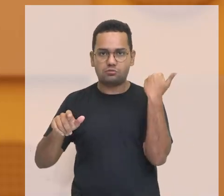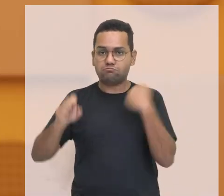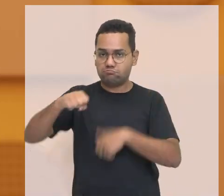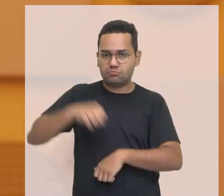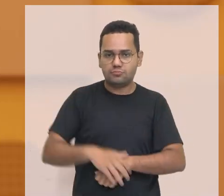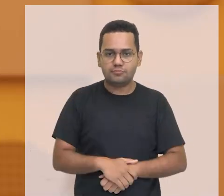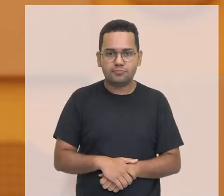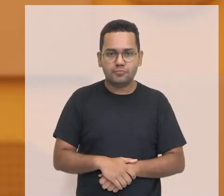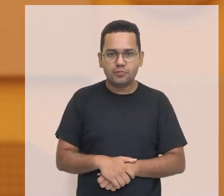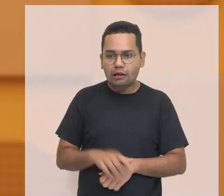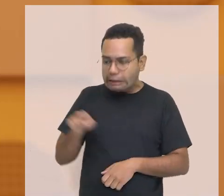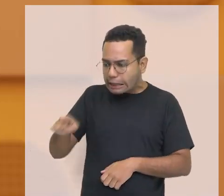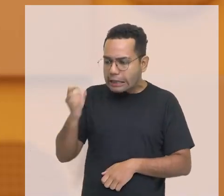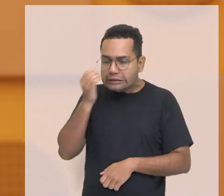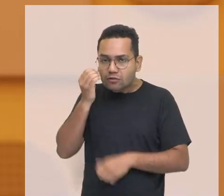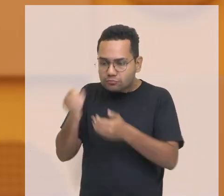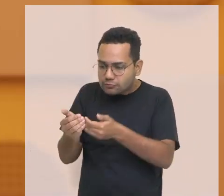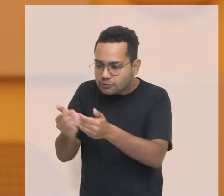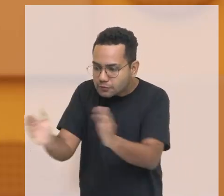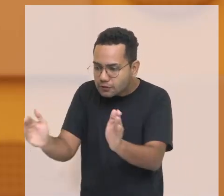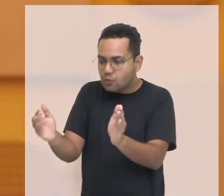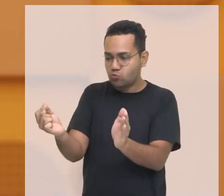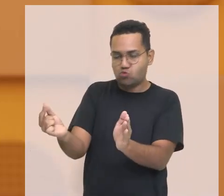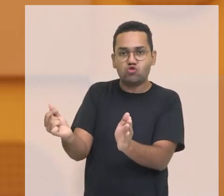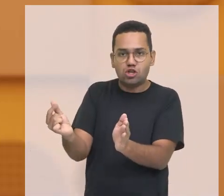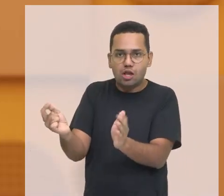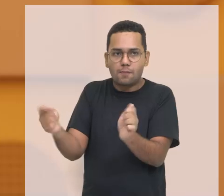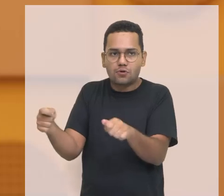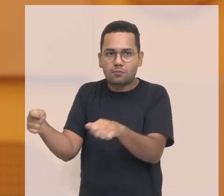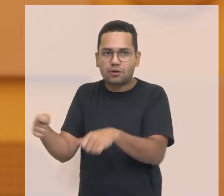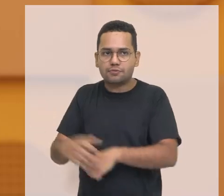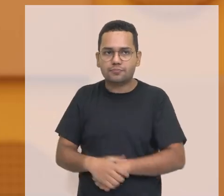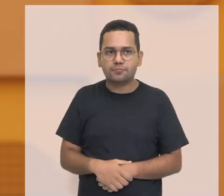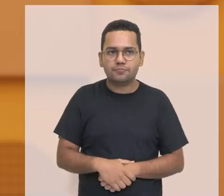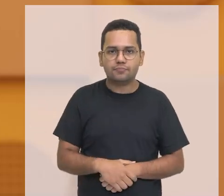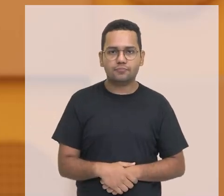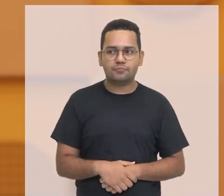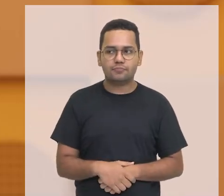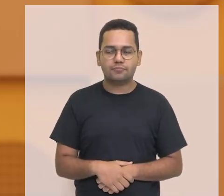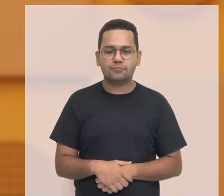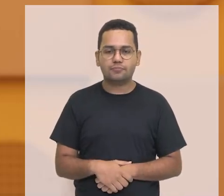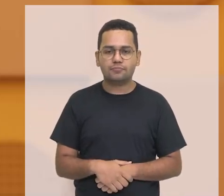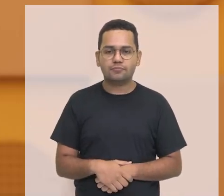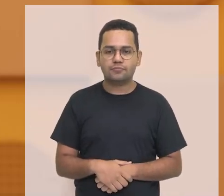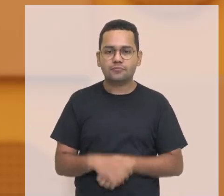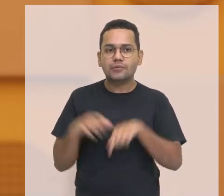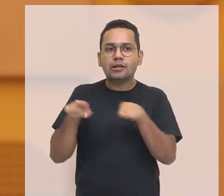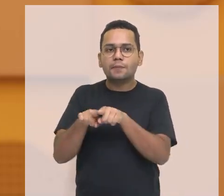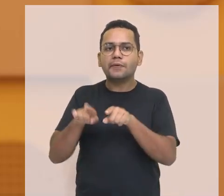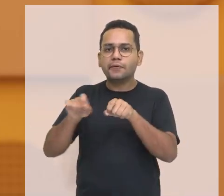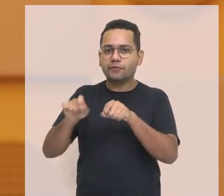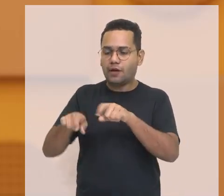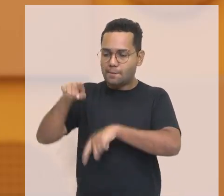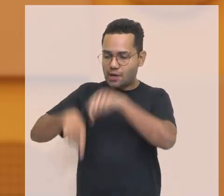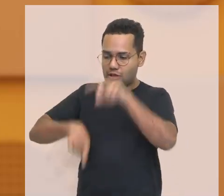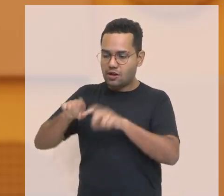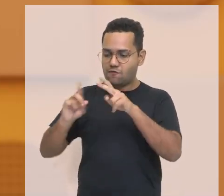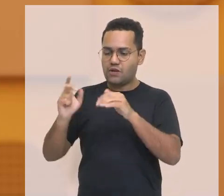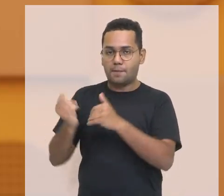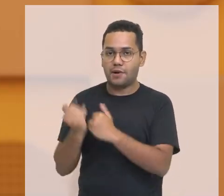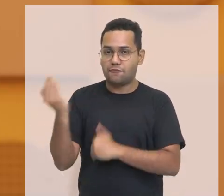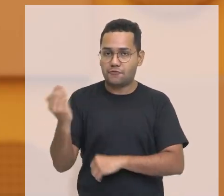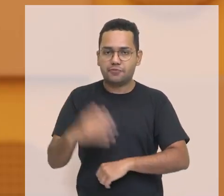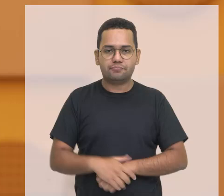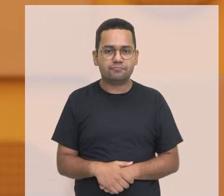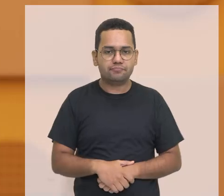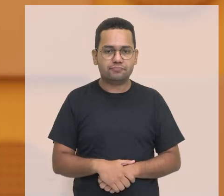certa abertura ao capital estrangeiro e também ali ao incentivo às exportações. Ou